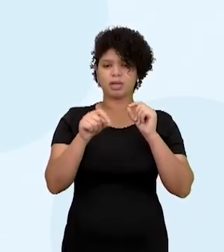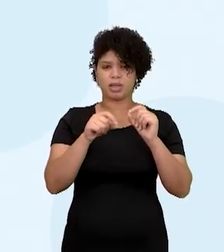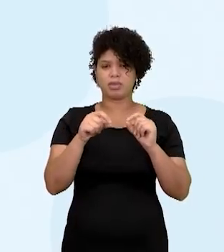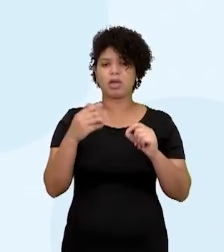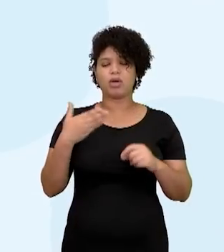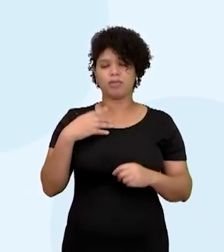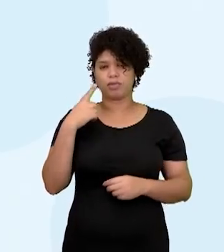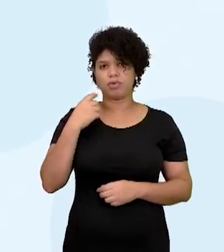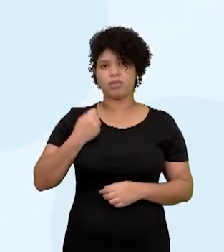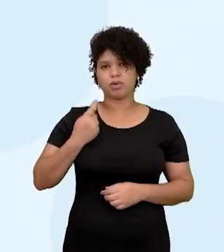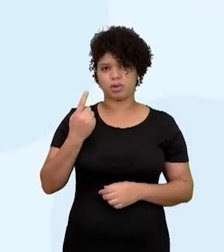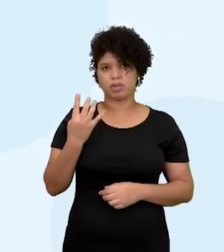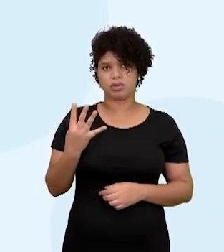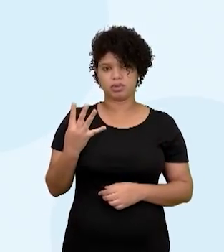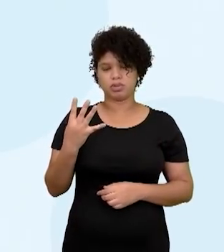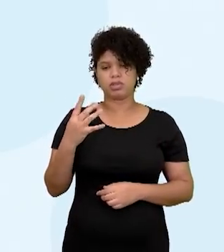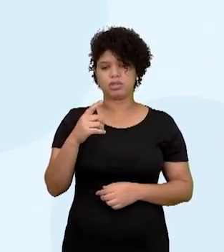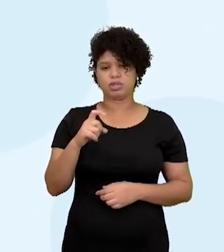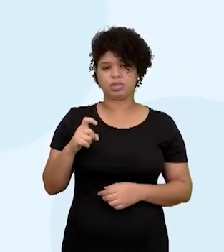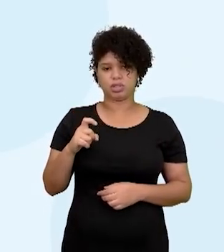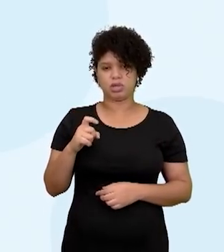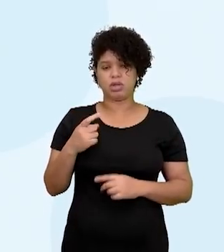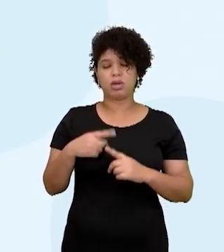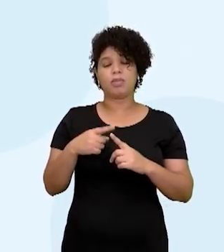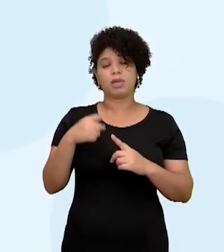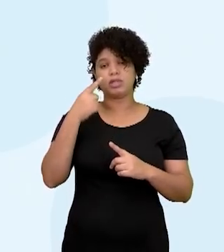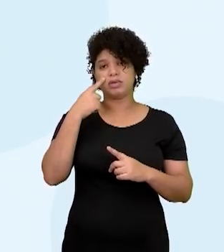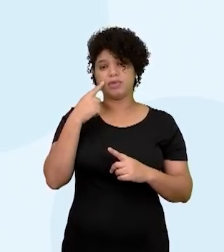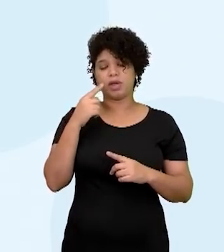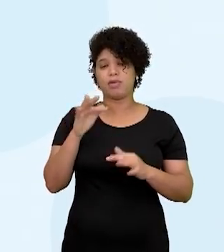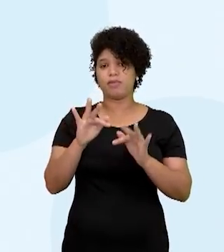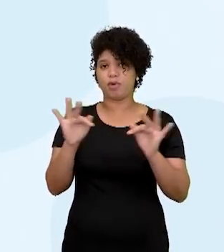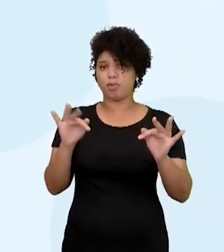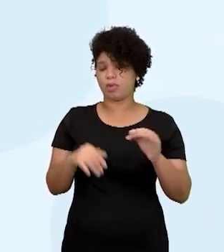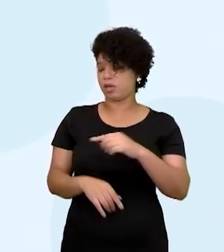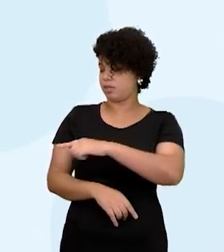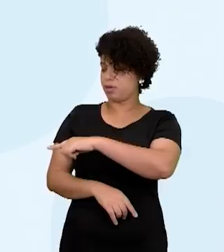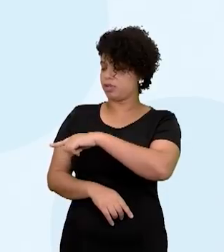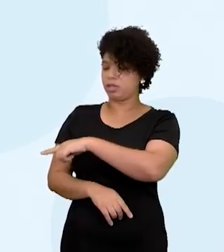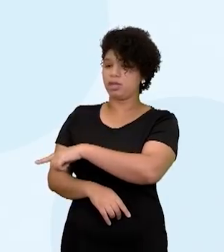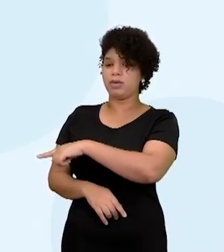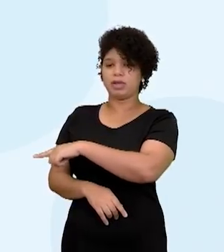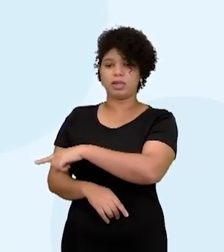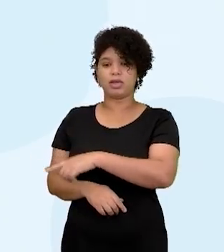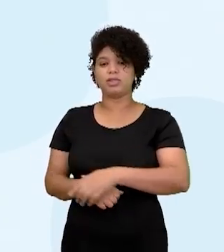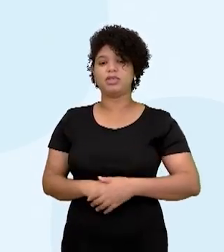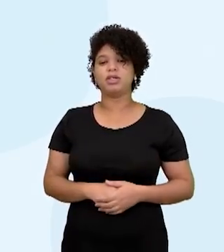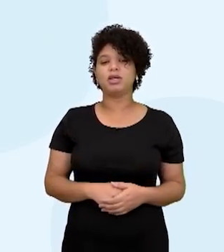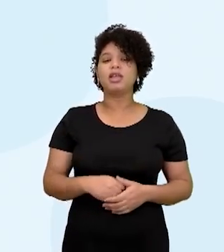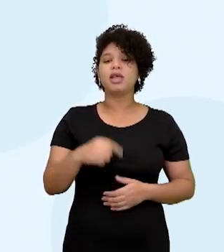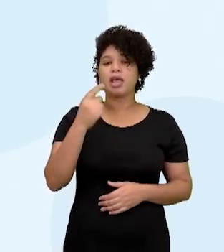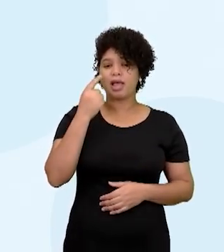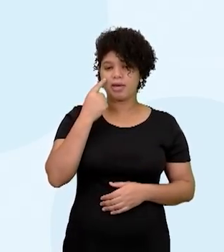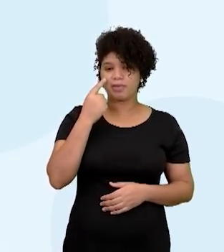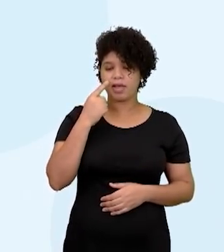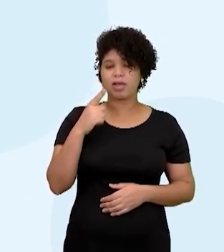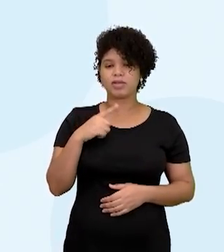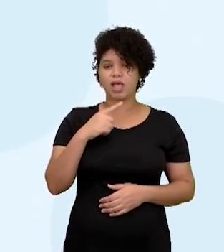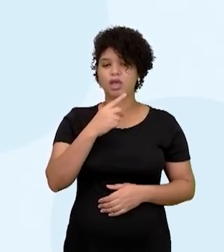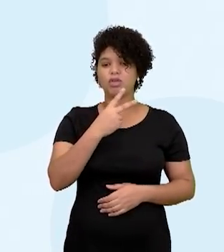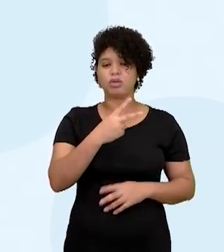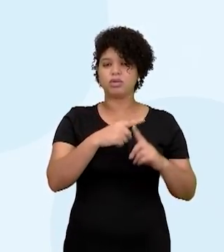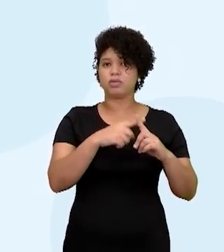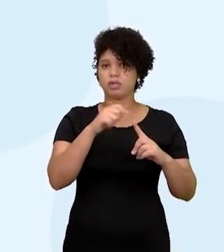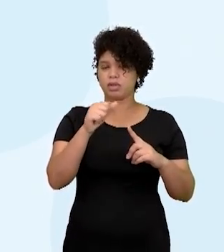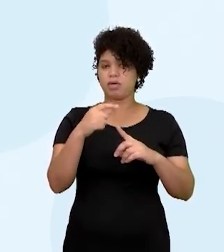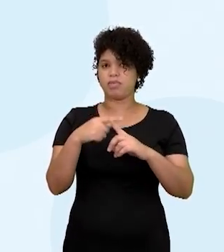para esse 14x. Porque se eu olhar a fórmula aqui embaixo, não é 2 vezes A vezes B, 2 vezes o primeiro vezes o segundo?